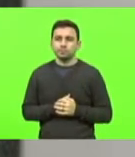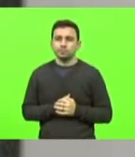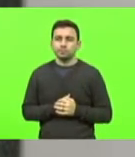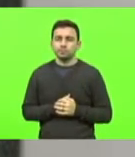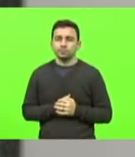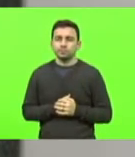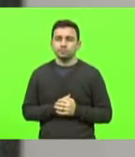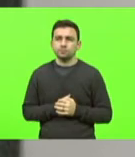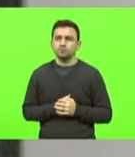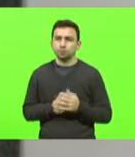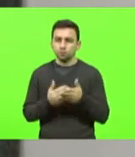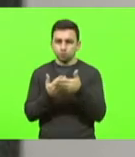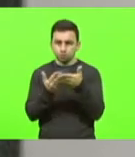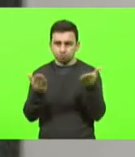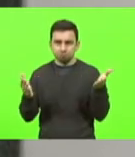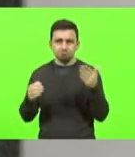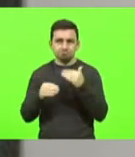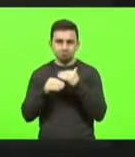Todos de acordo?